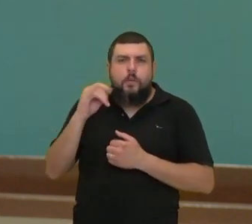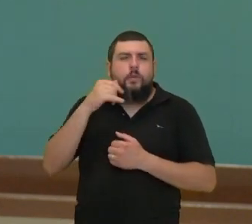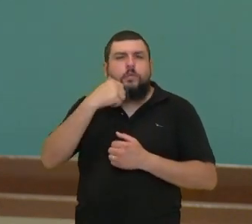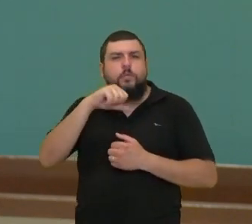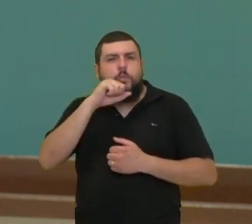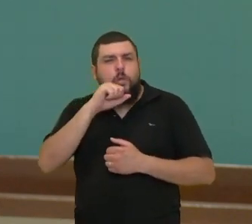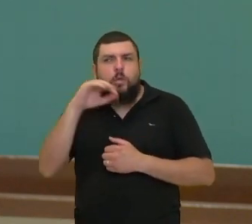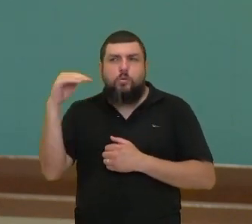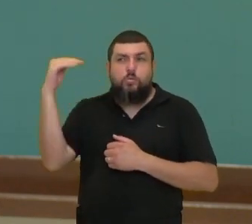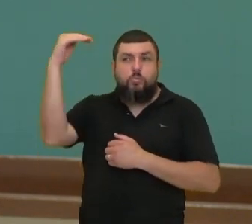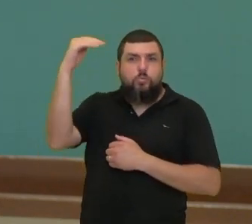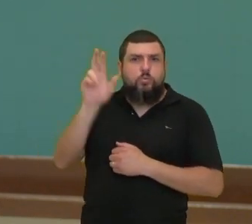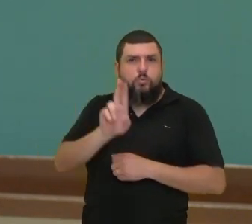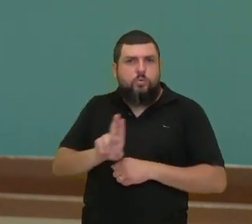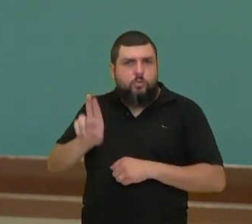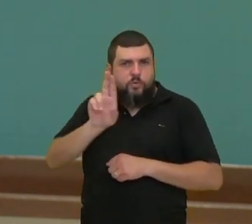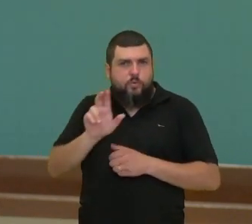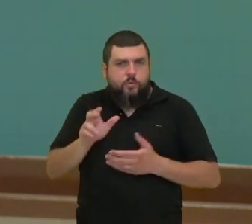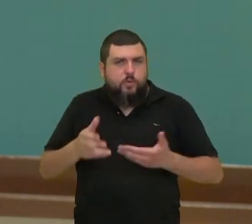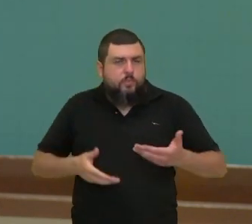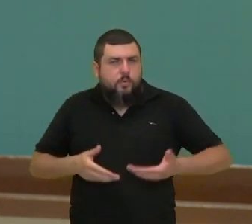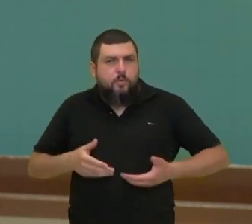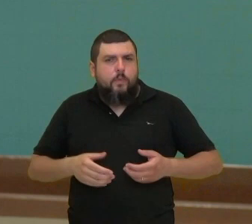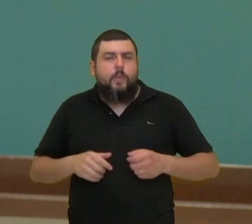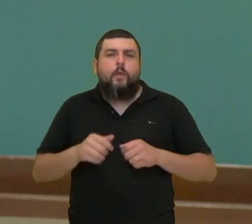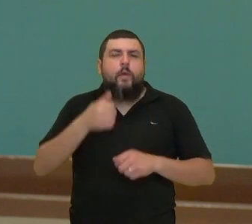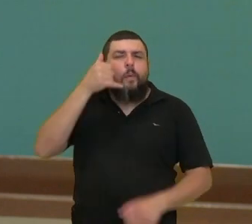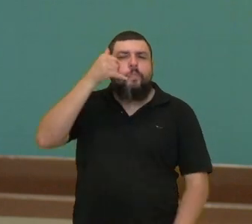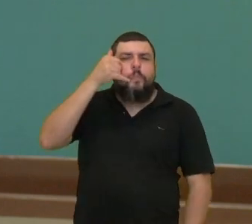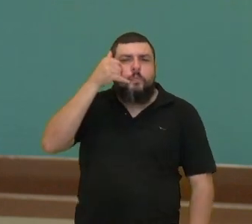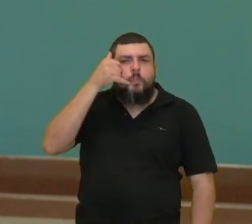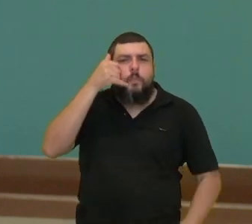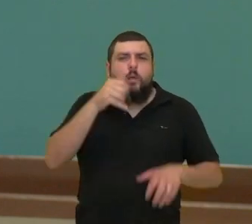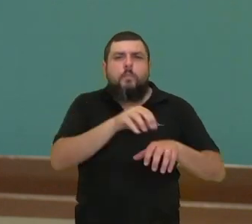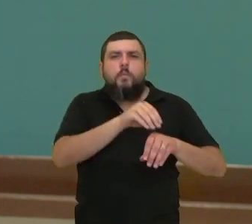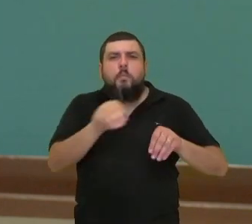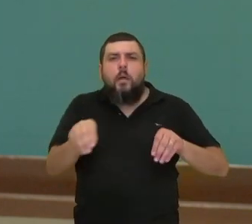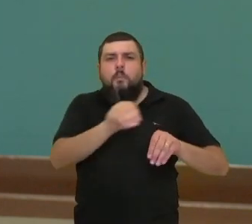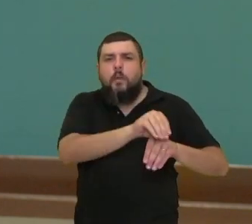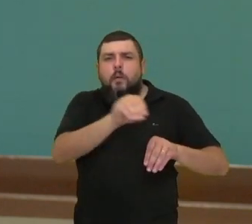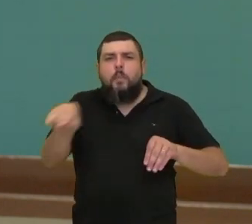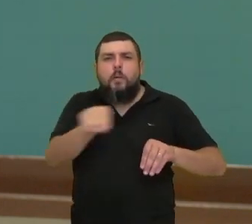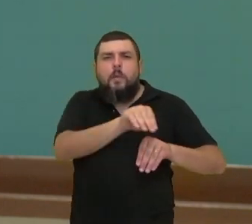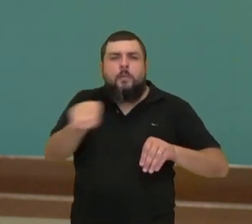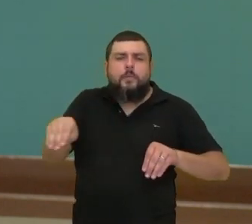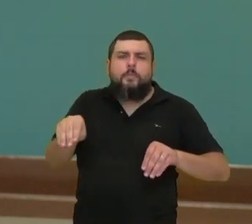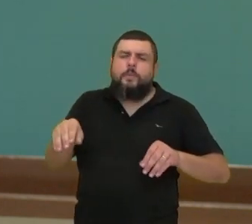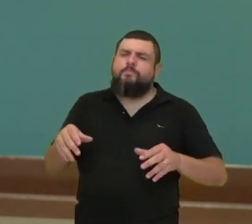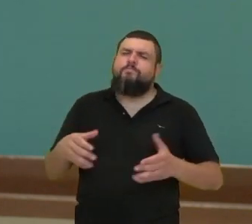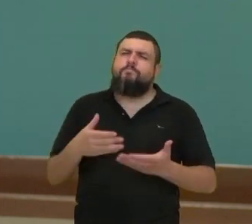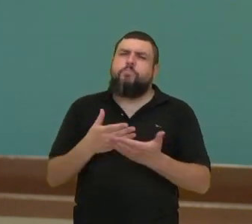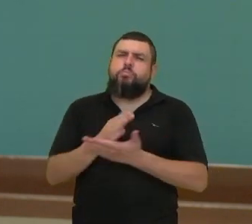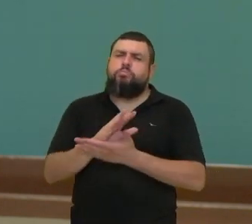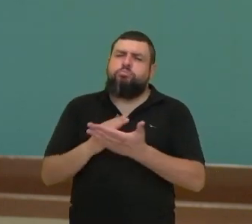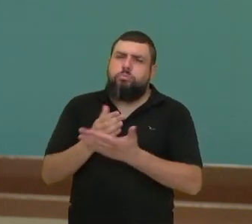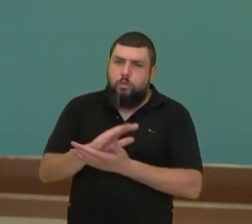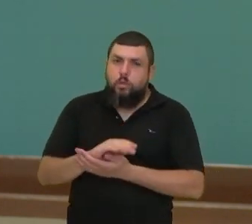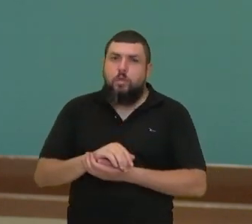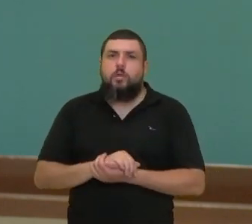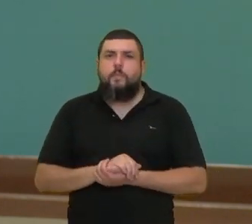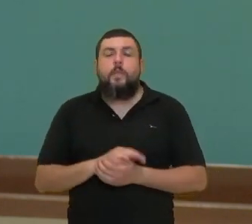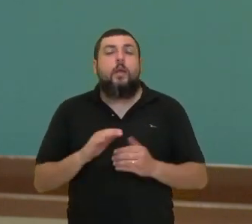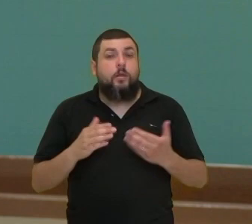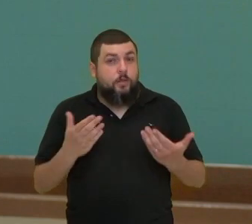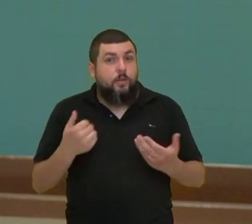que utilizam esse serviço e de repente ficam sendo transferidos para vários setores ali de atendimento. Então, aqui, de acordo